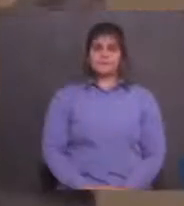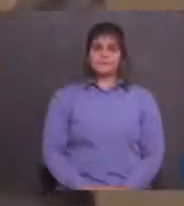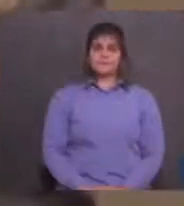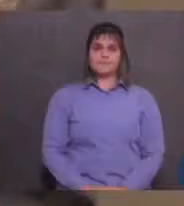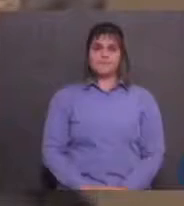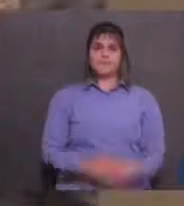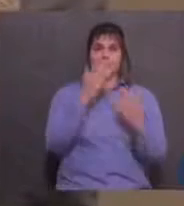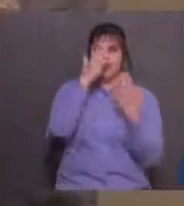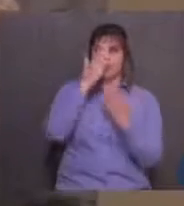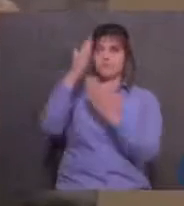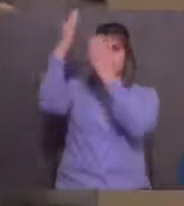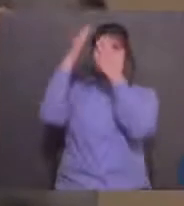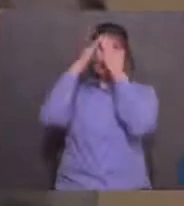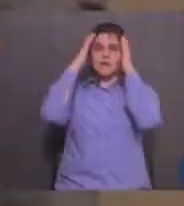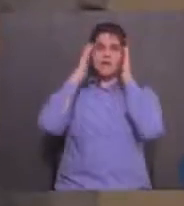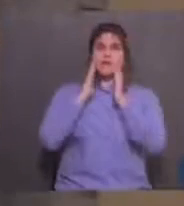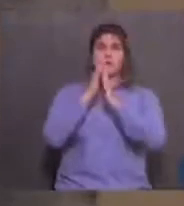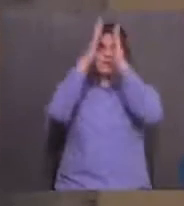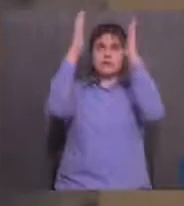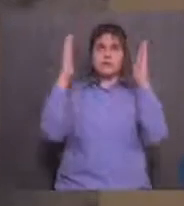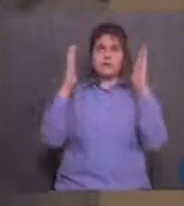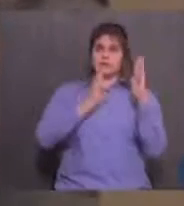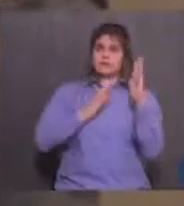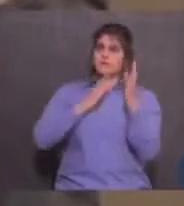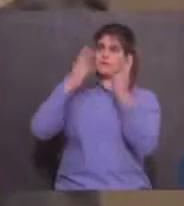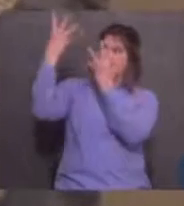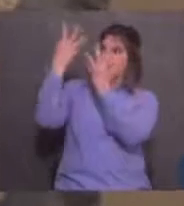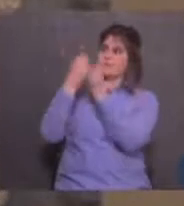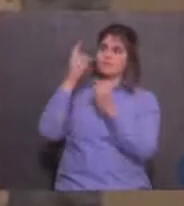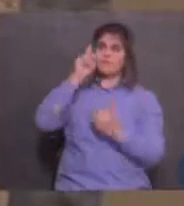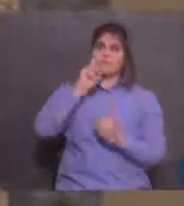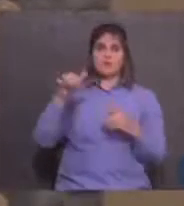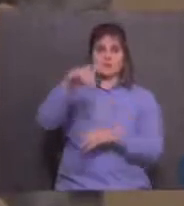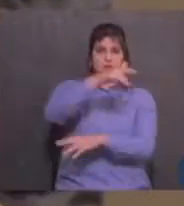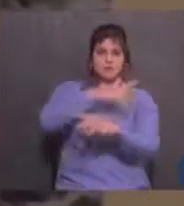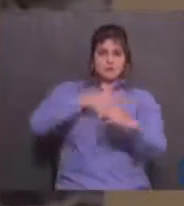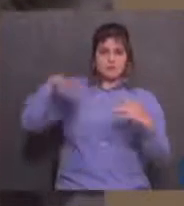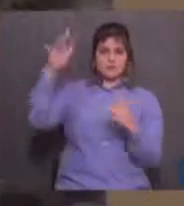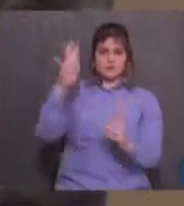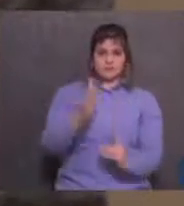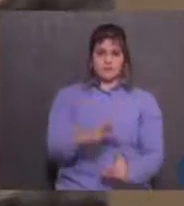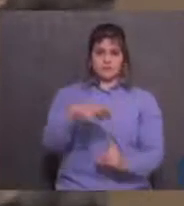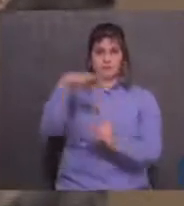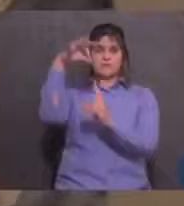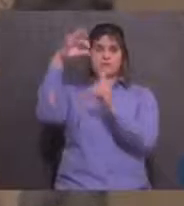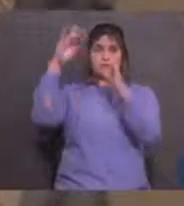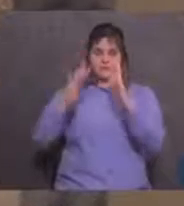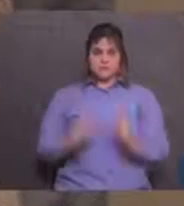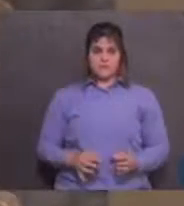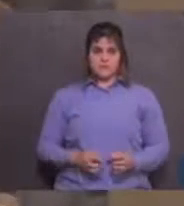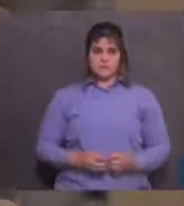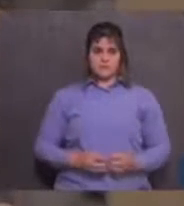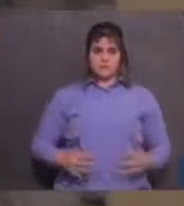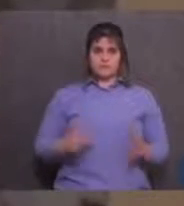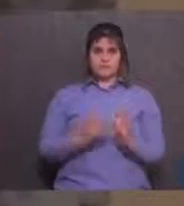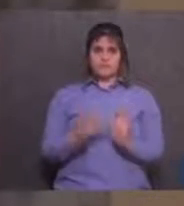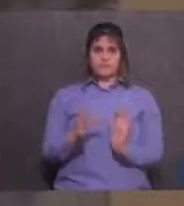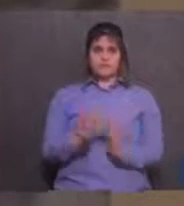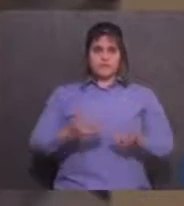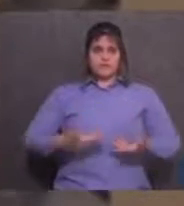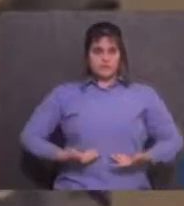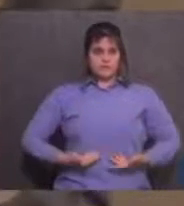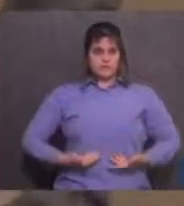Ave Maria, cheia de graça, o Senhor é convosco. Bendita sois vós entre as mulheres, e bendito é o fruto do